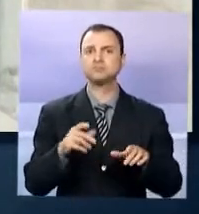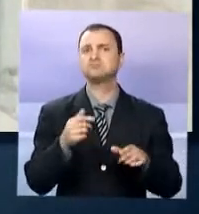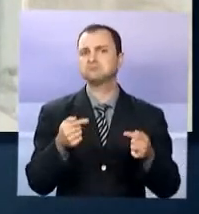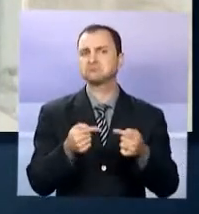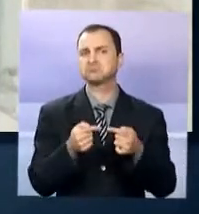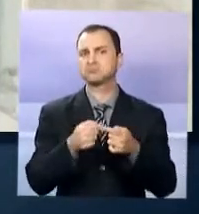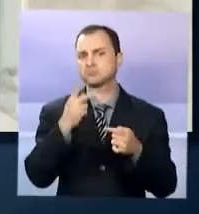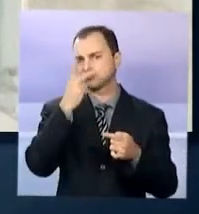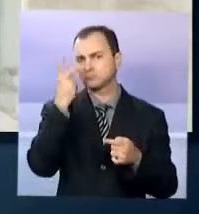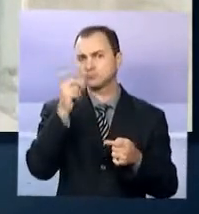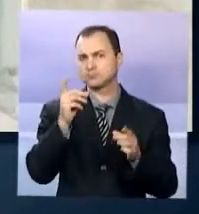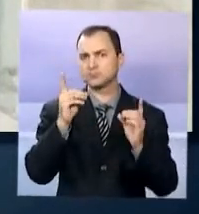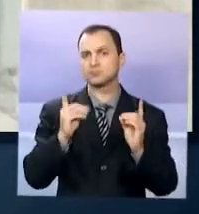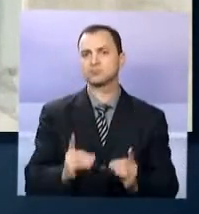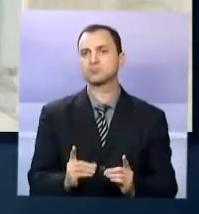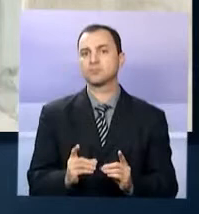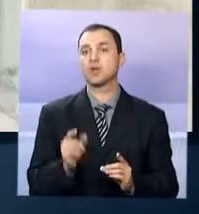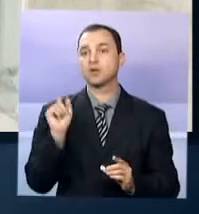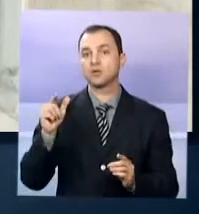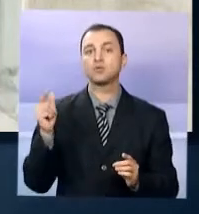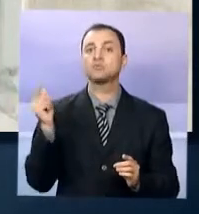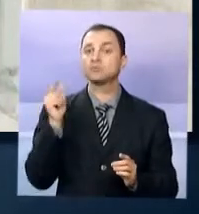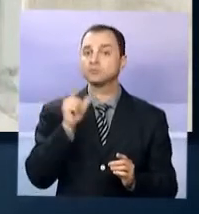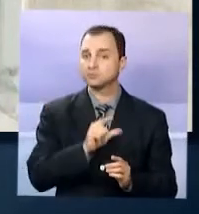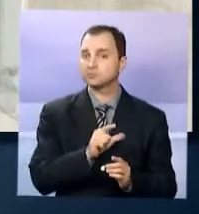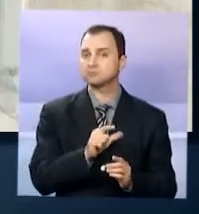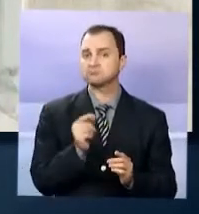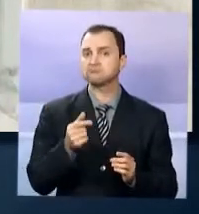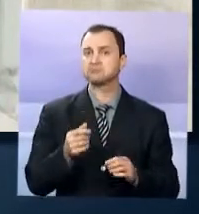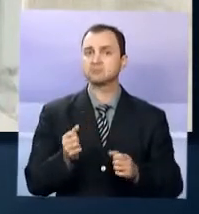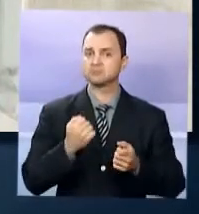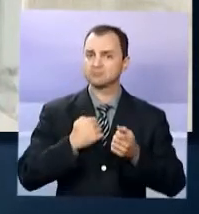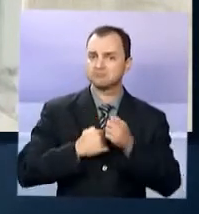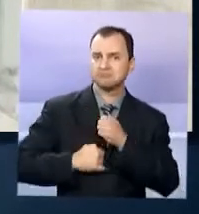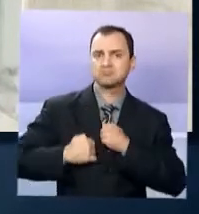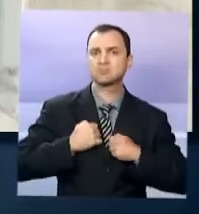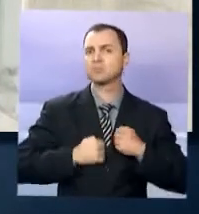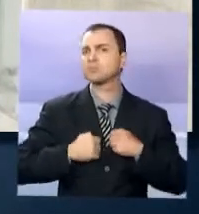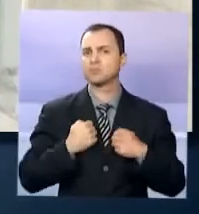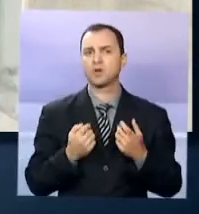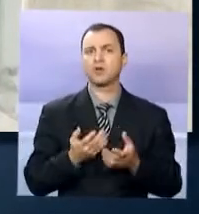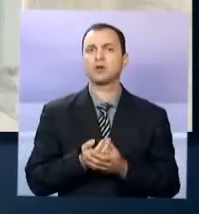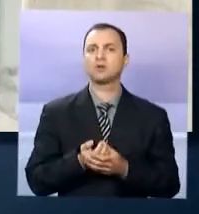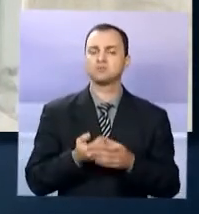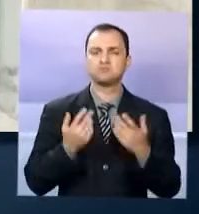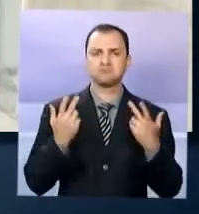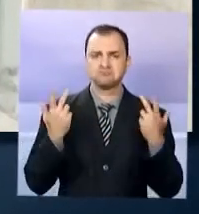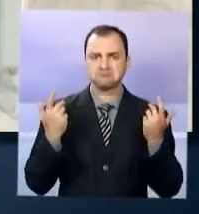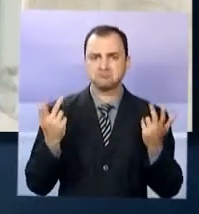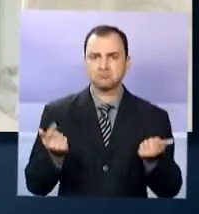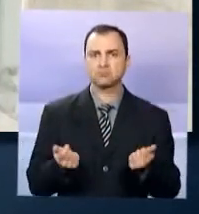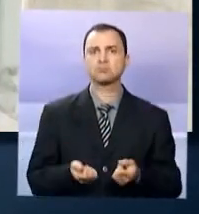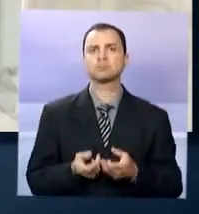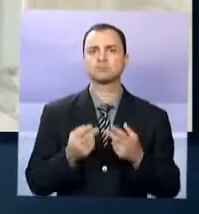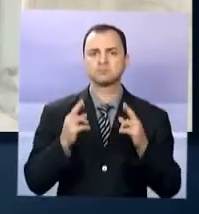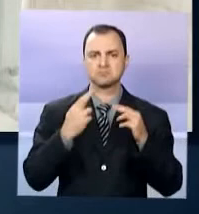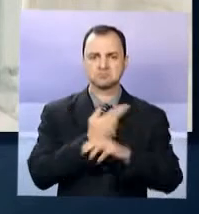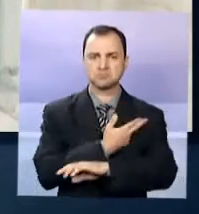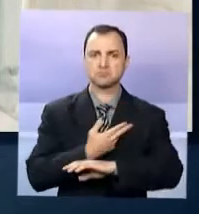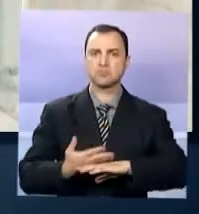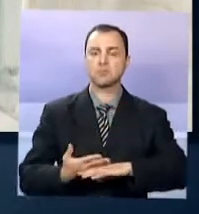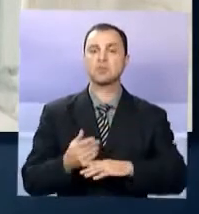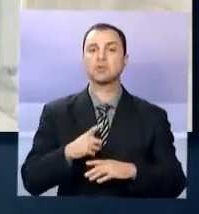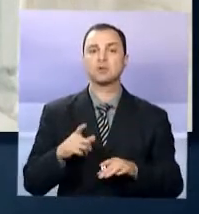necessidades das pessoas utilizadas para poderem fazer a higienização delas e uma forma correta de uma forma digna